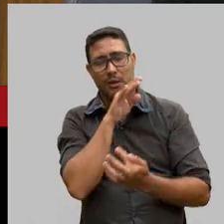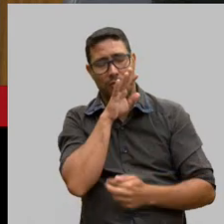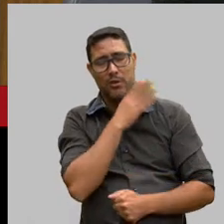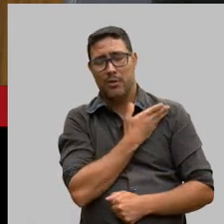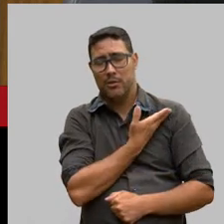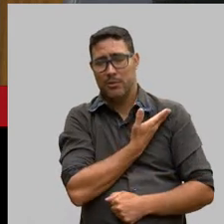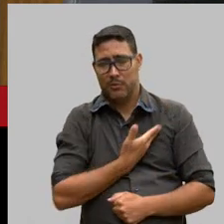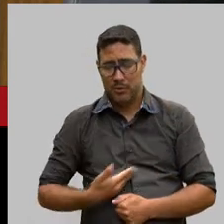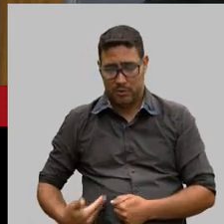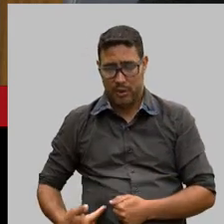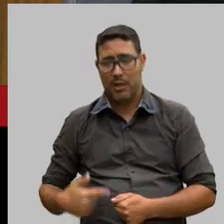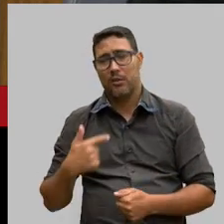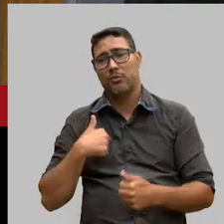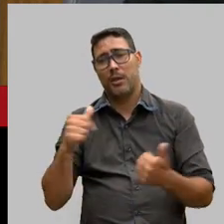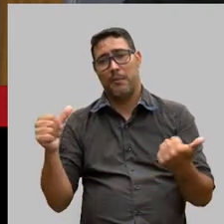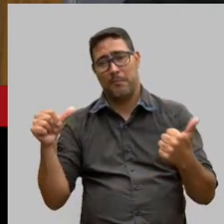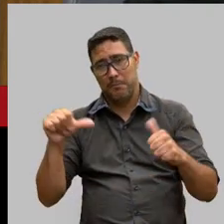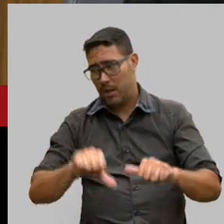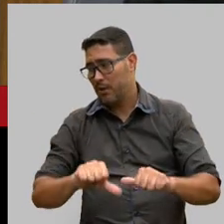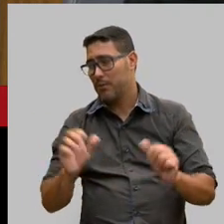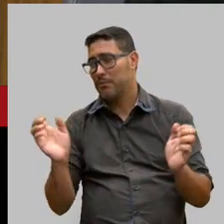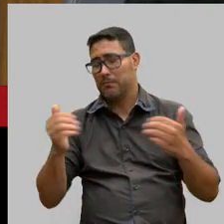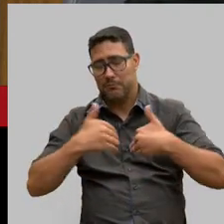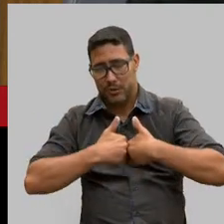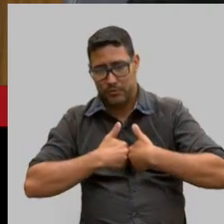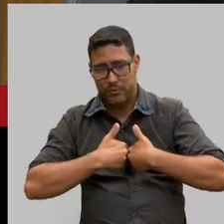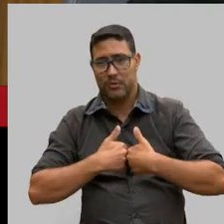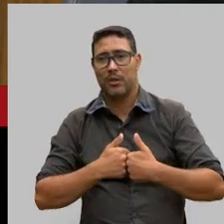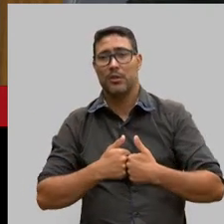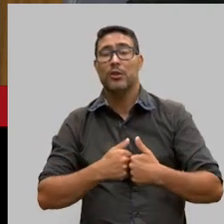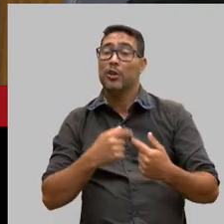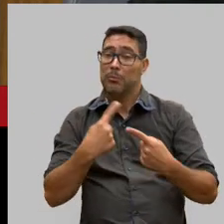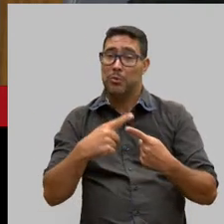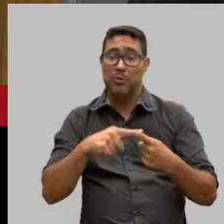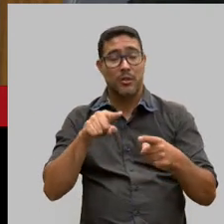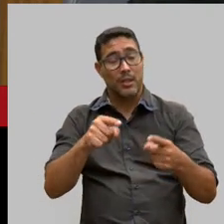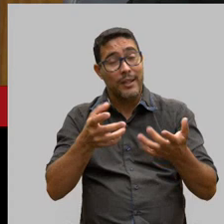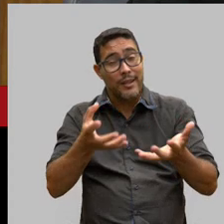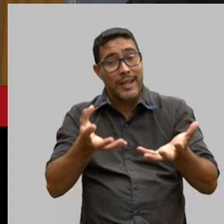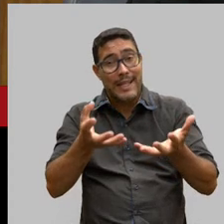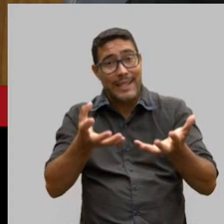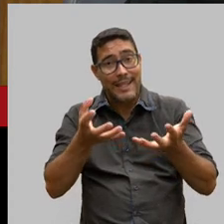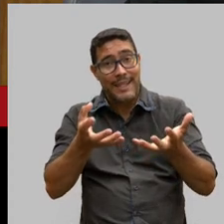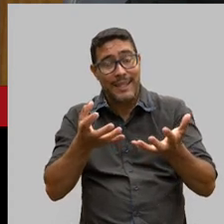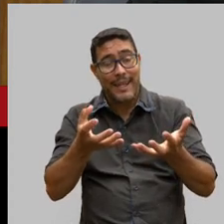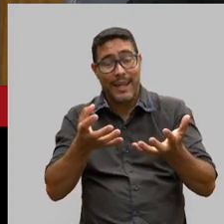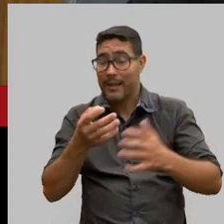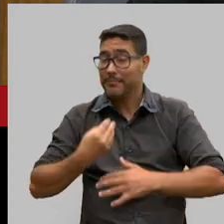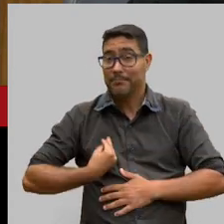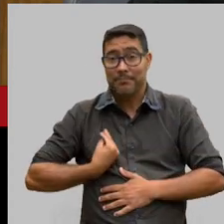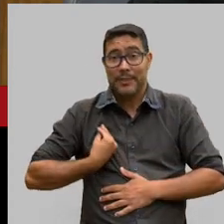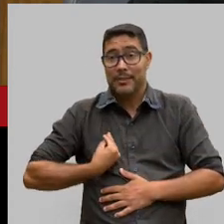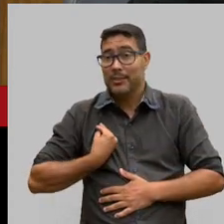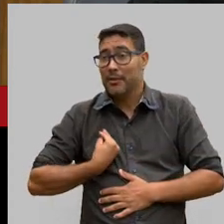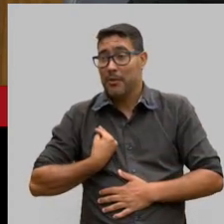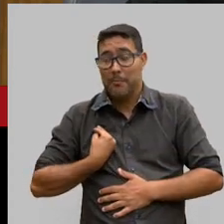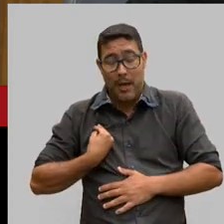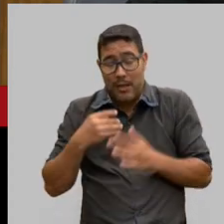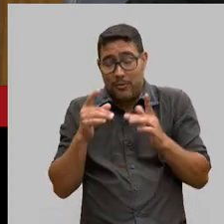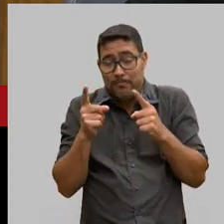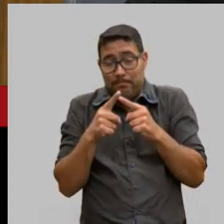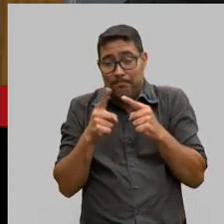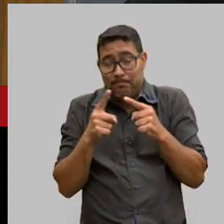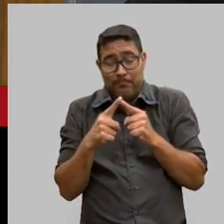péssimo pro autista que ele quer como qualquer outra pessoa eh participar da forma dele somos